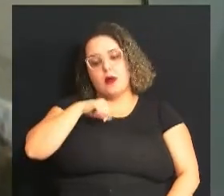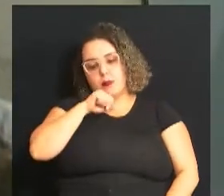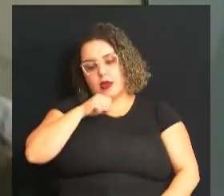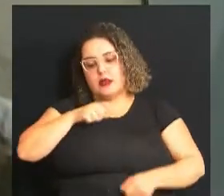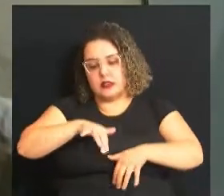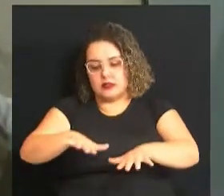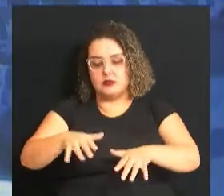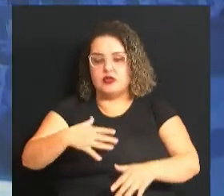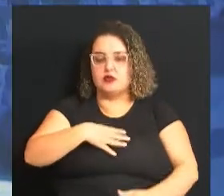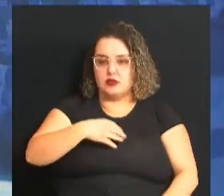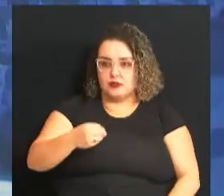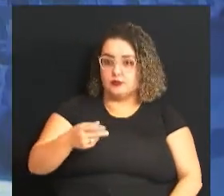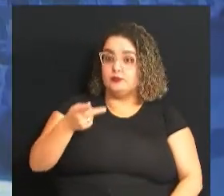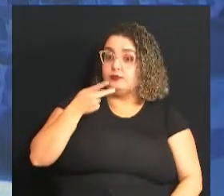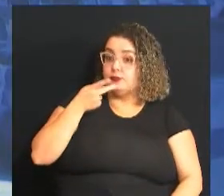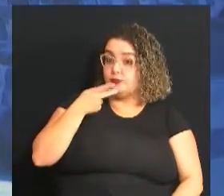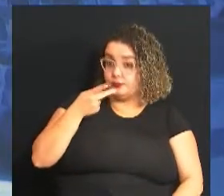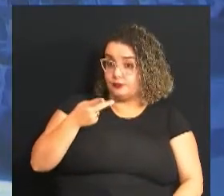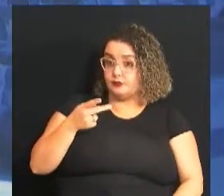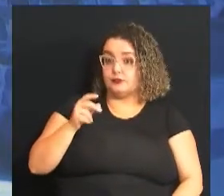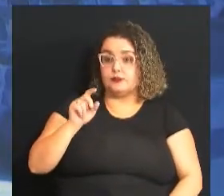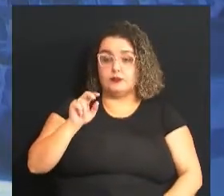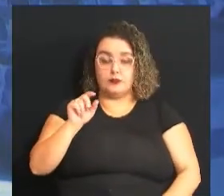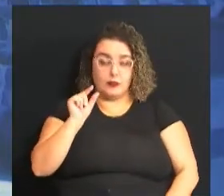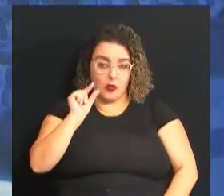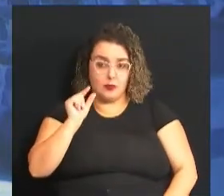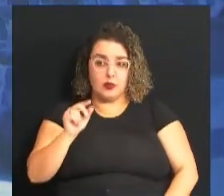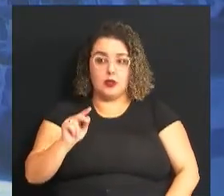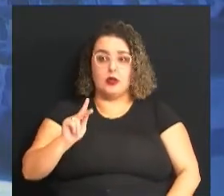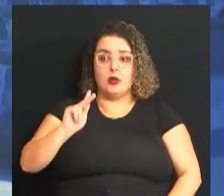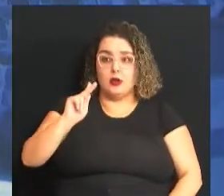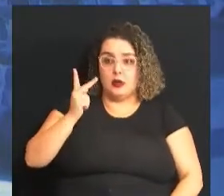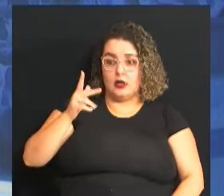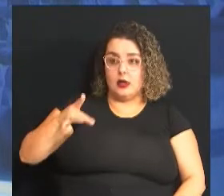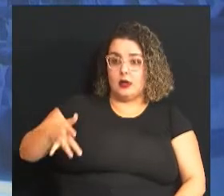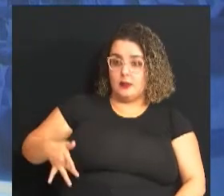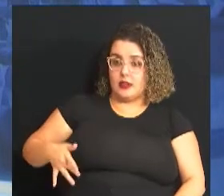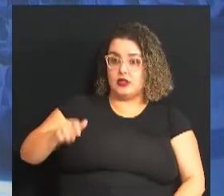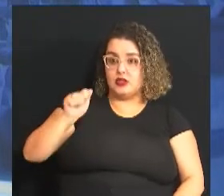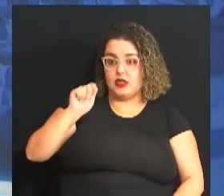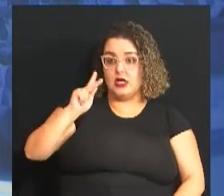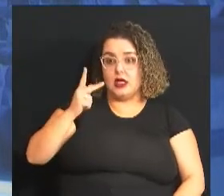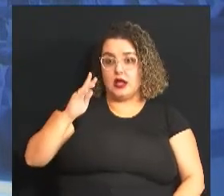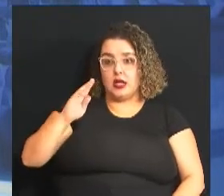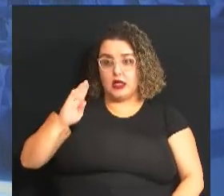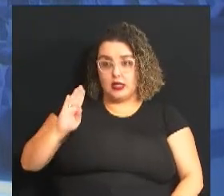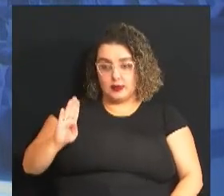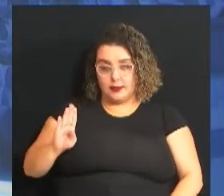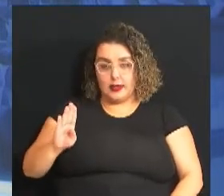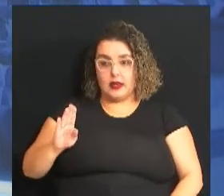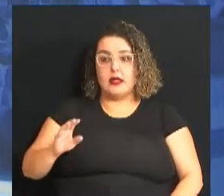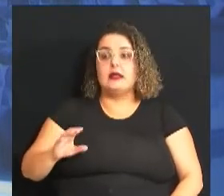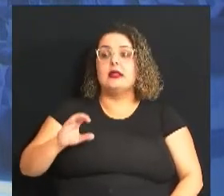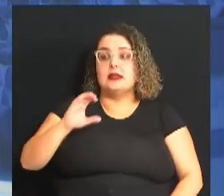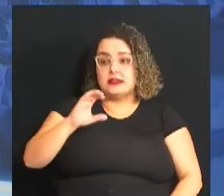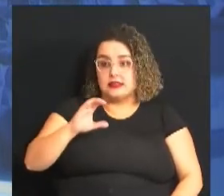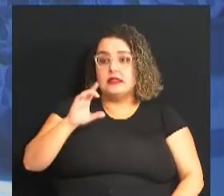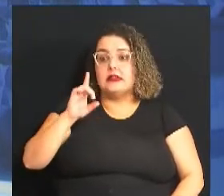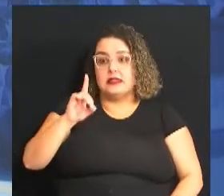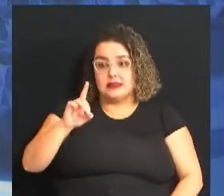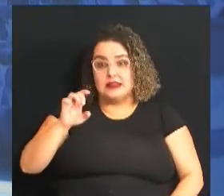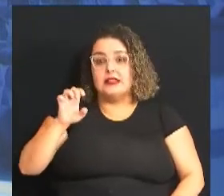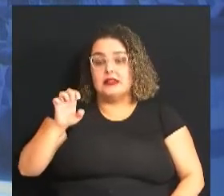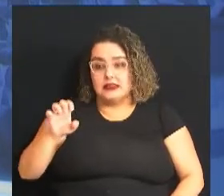A gente falou um pouquinho aí sobre hepatite A, hepatite B, mas também tem a C, a D, a E.